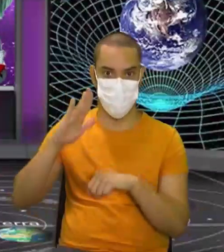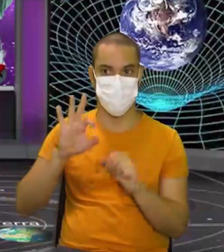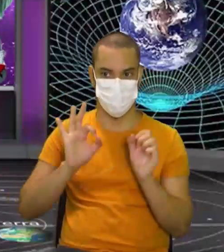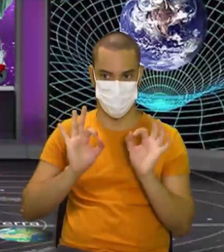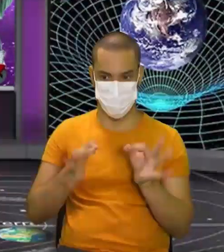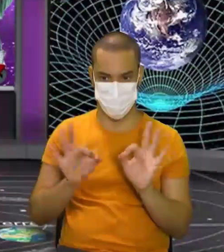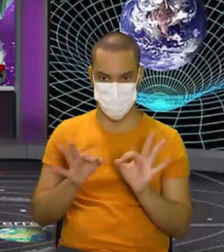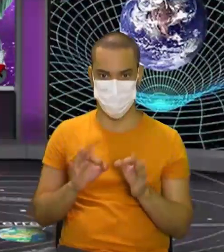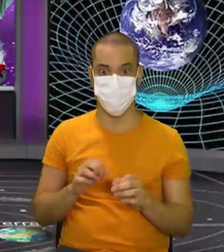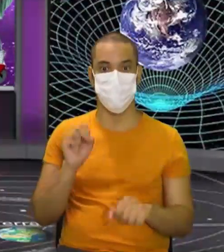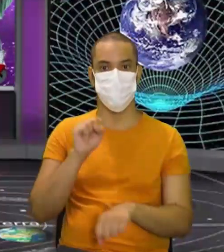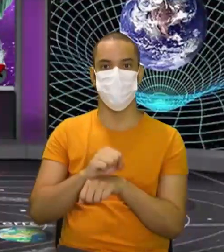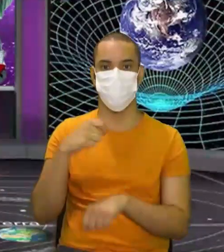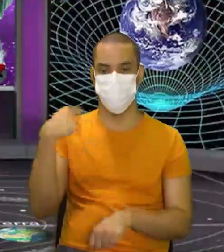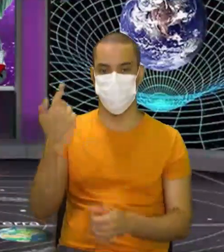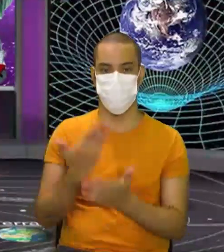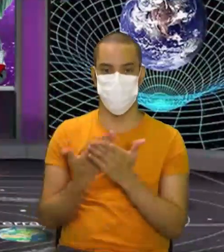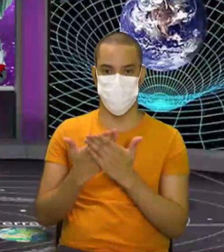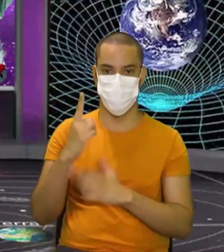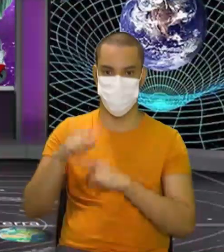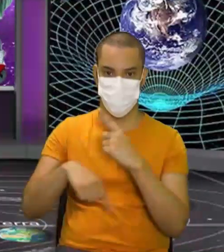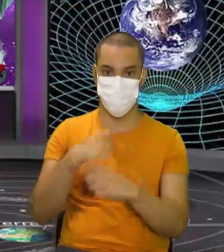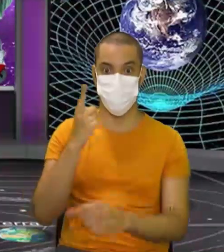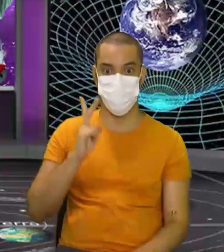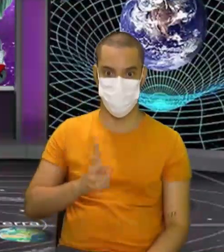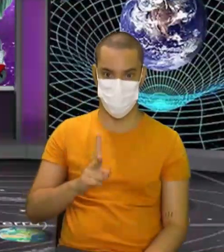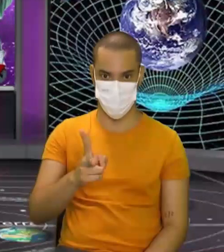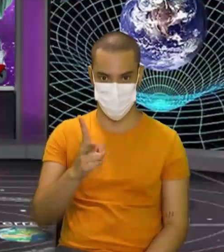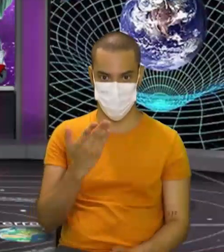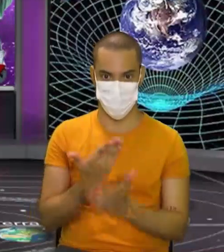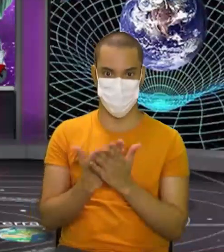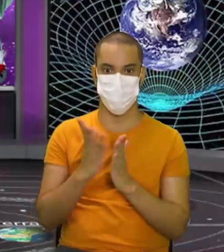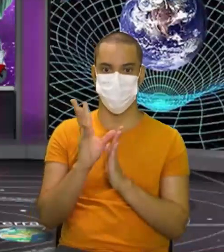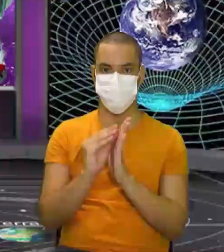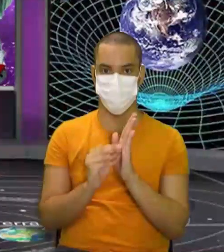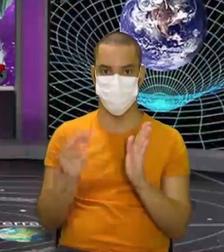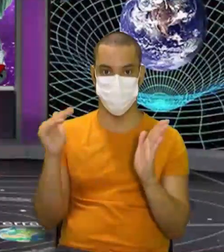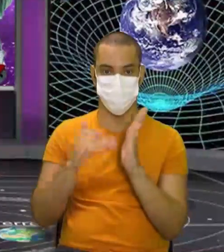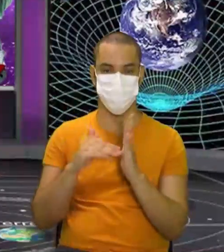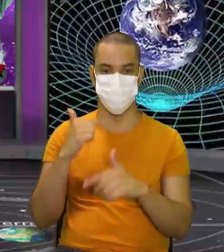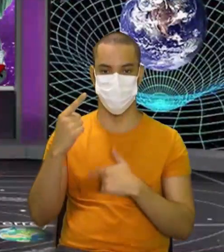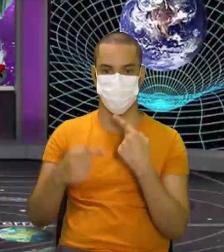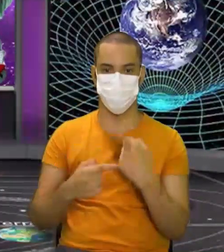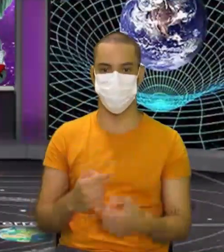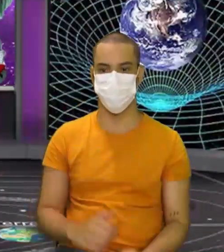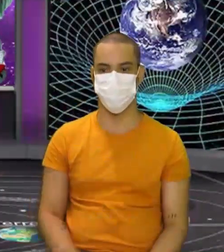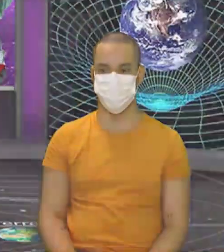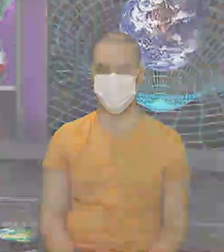Beleza? Então, espero vocês na próxima aula aí para dar continuidade ao conteúdo. Até mais!